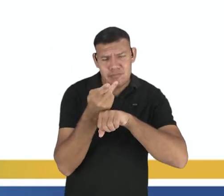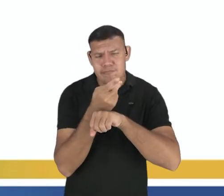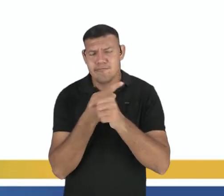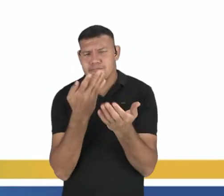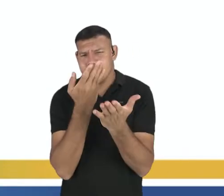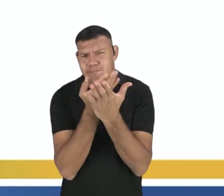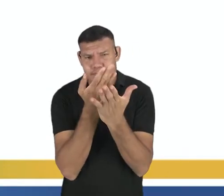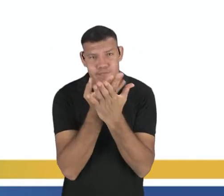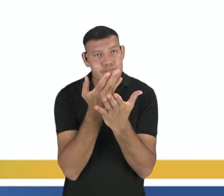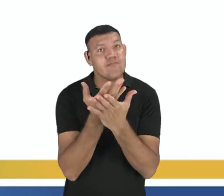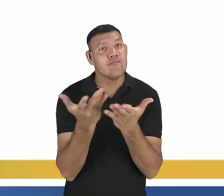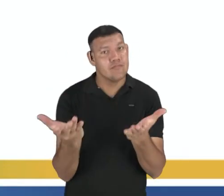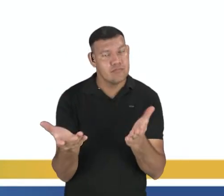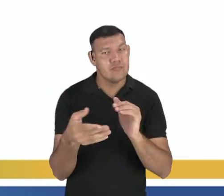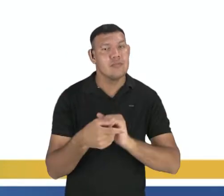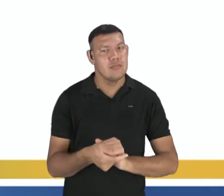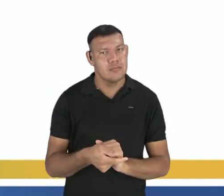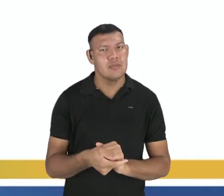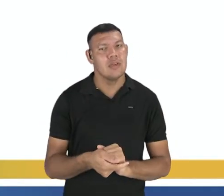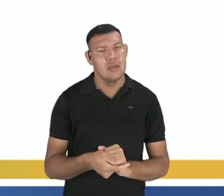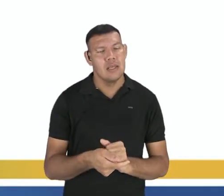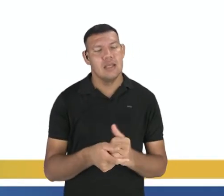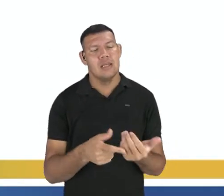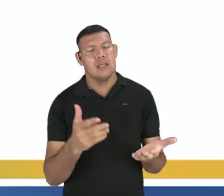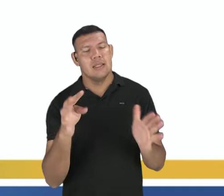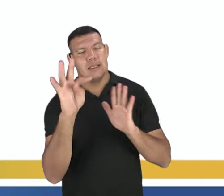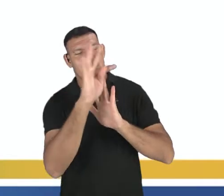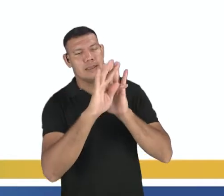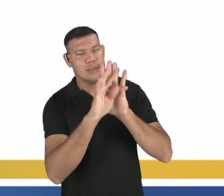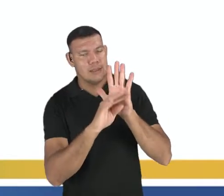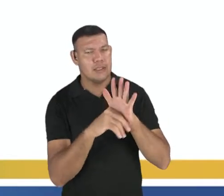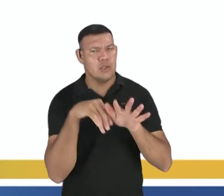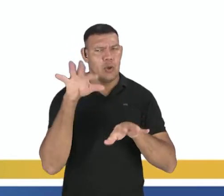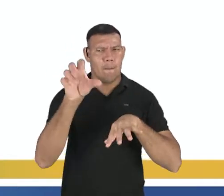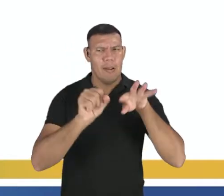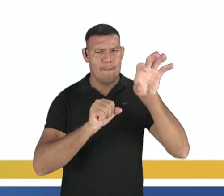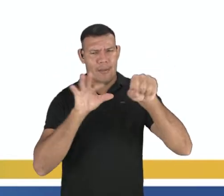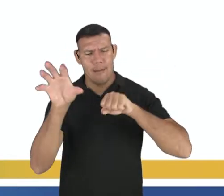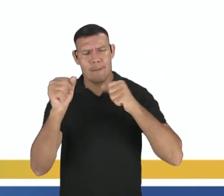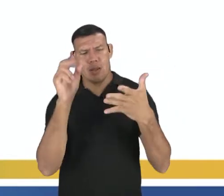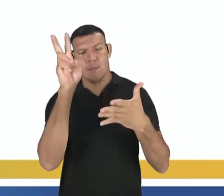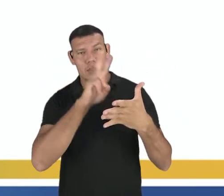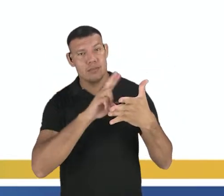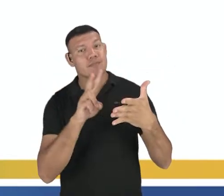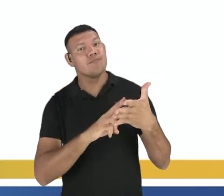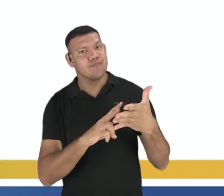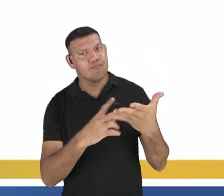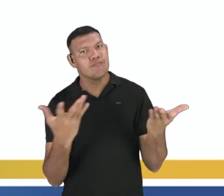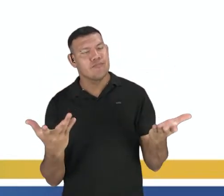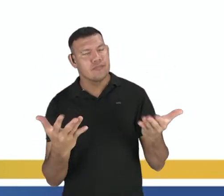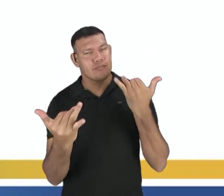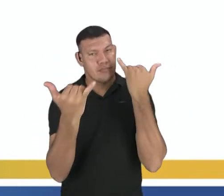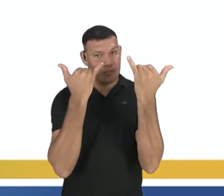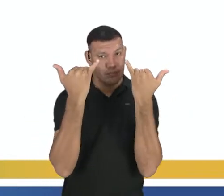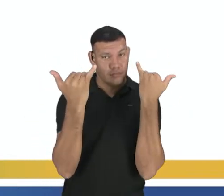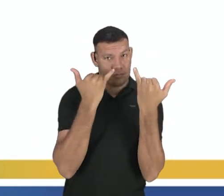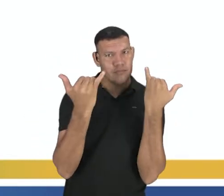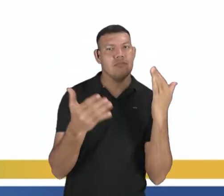aquilo. Aí eu vejo alguns textos, algumas coisas sobre aquele assunto. É uma leitura para informação. Então a